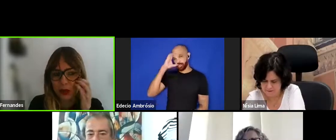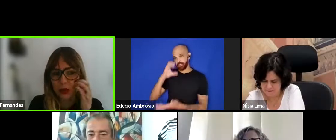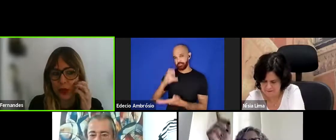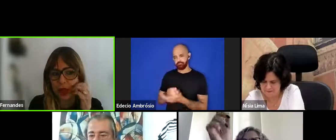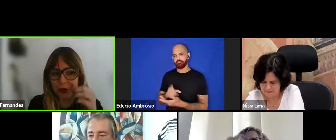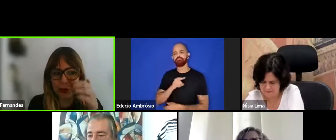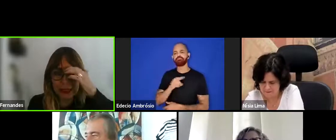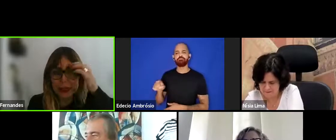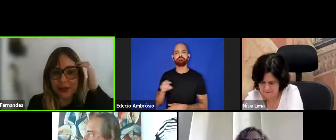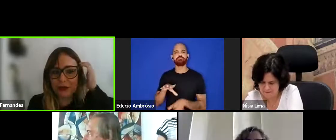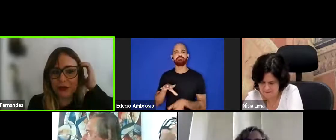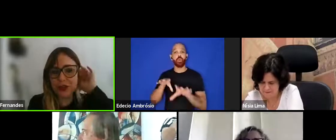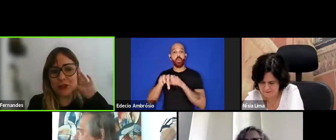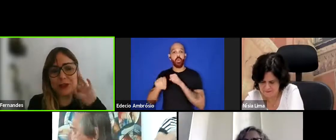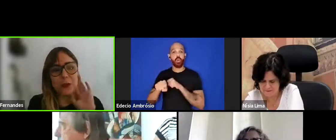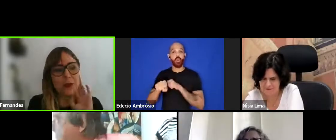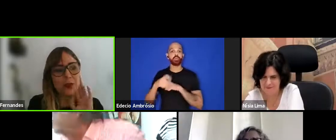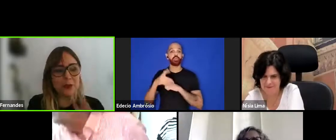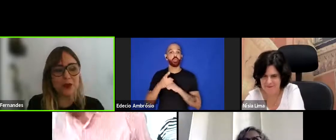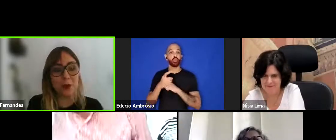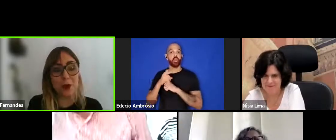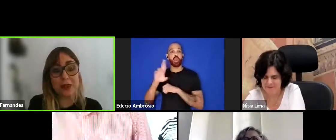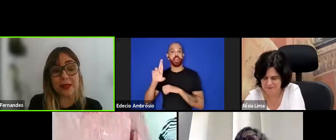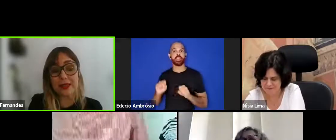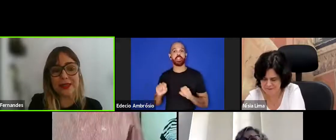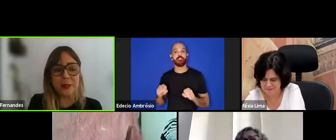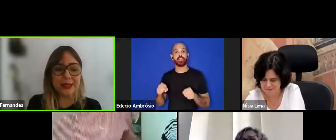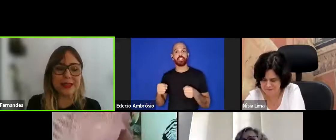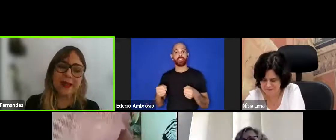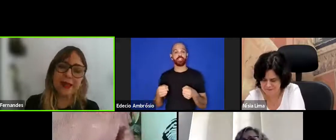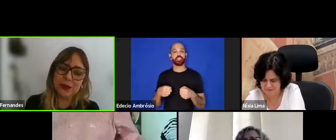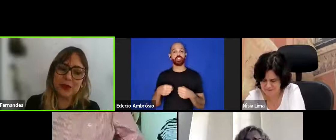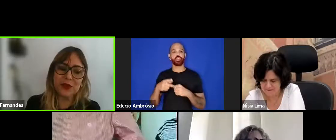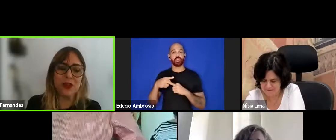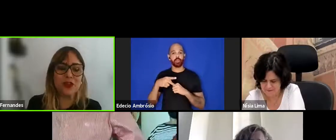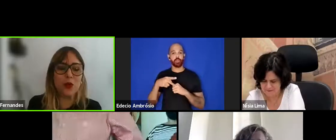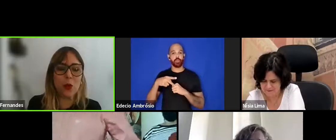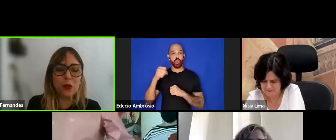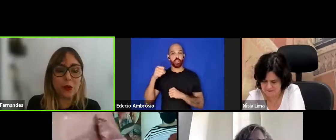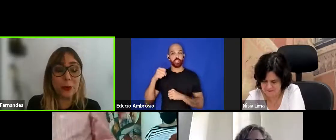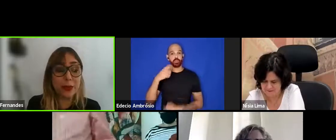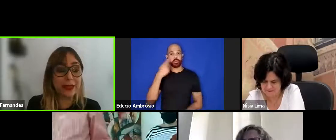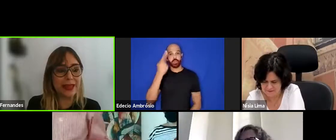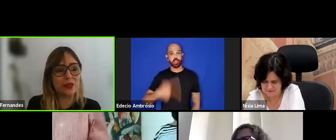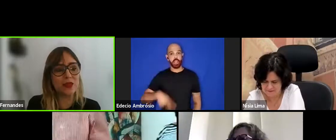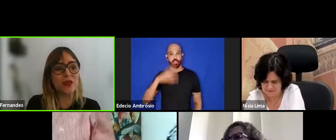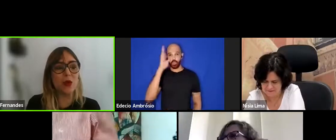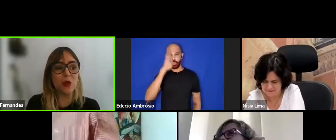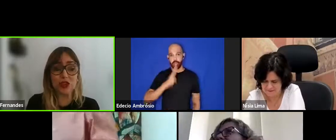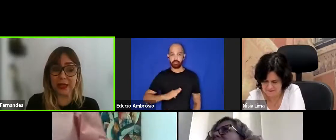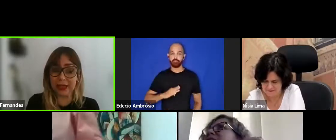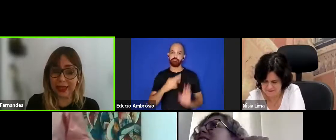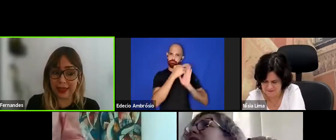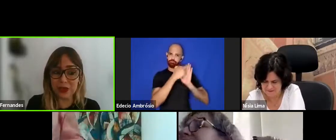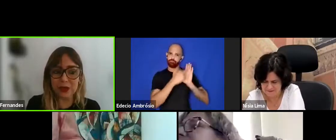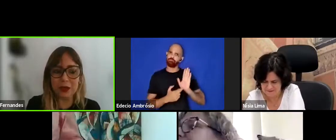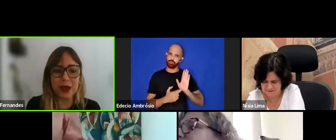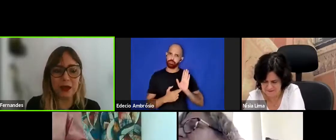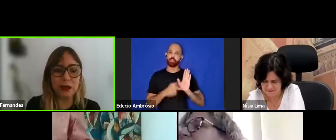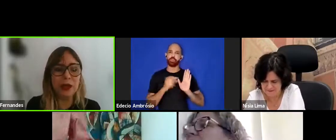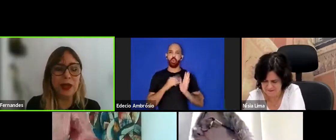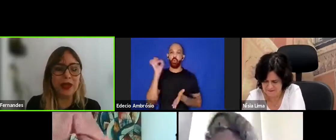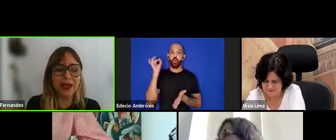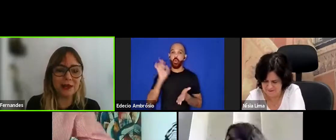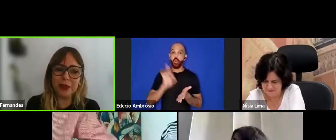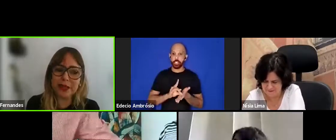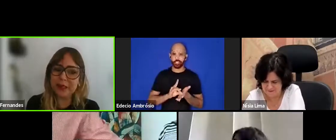conclusão de doutorado defendidos em programas de pós-graduação brasileiros, de acordo com critérios de originalidade do